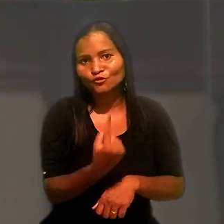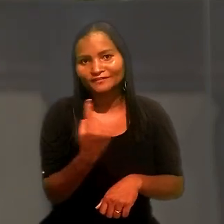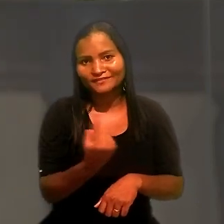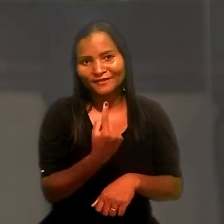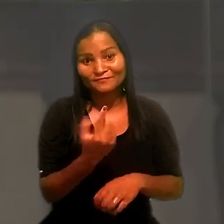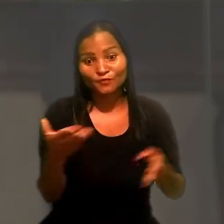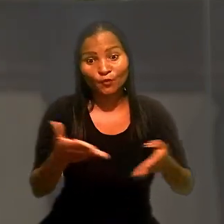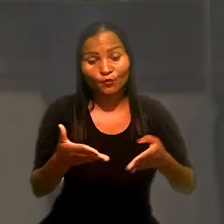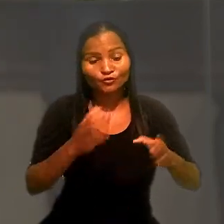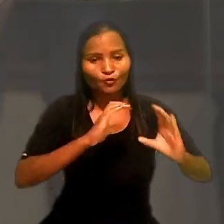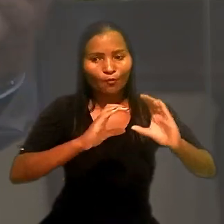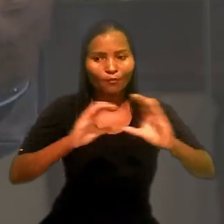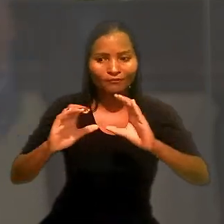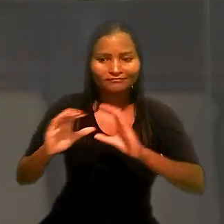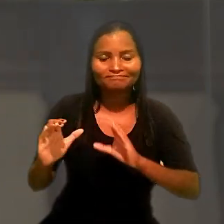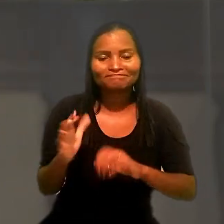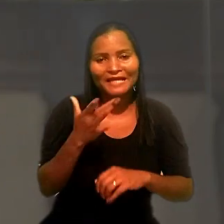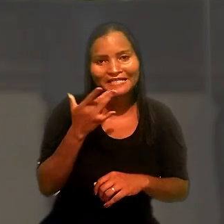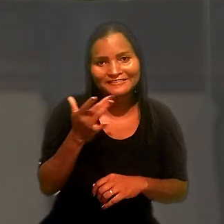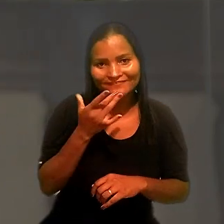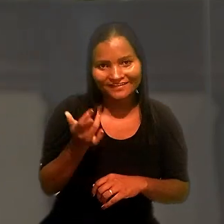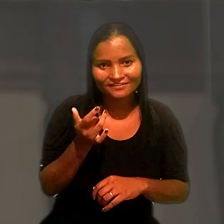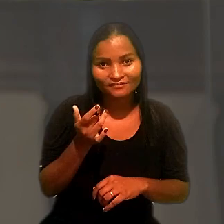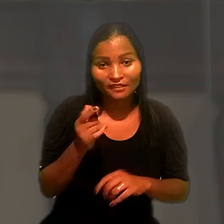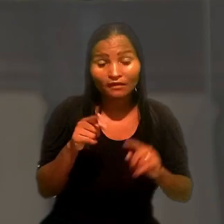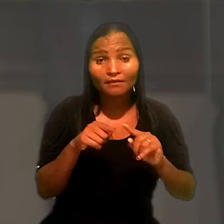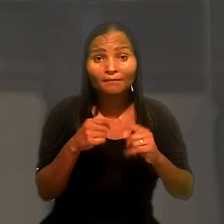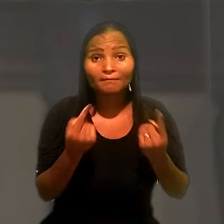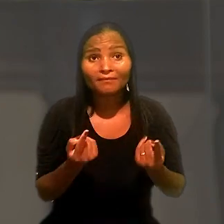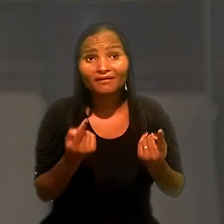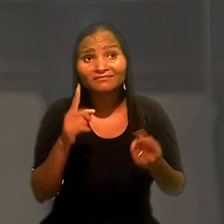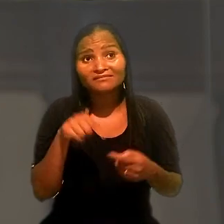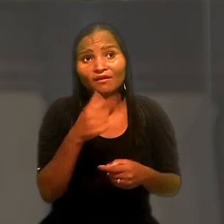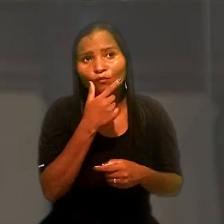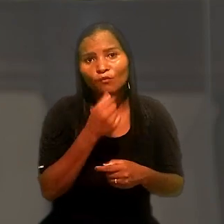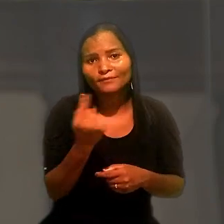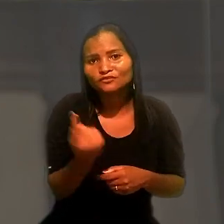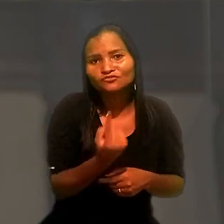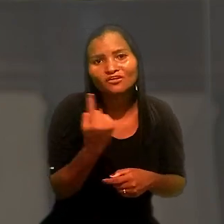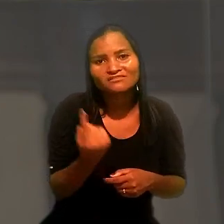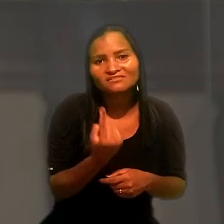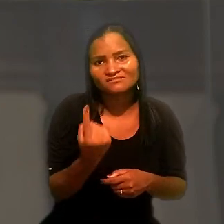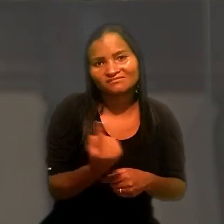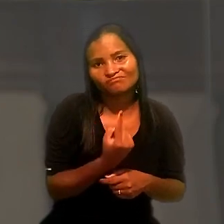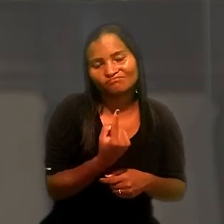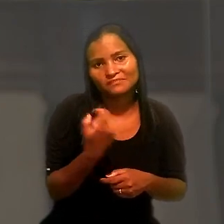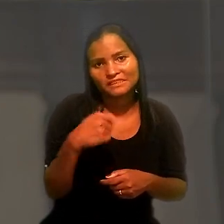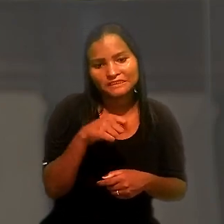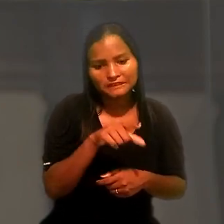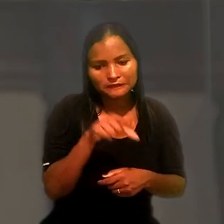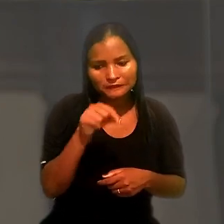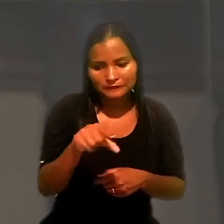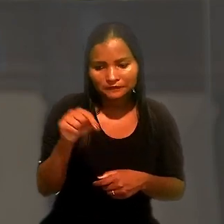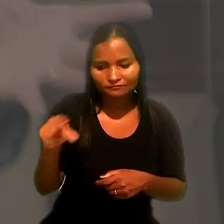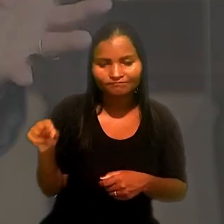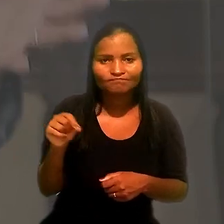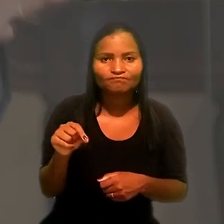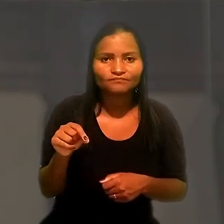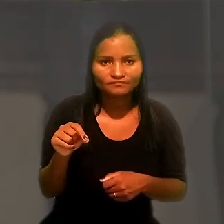substituto. Ele é um solitário. Hoje as comunicações se fazem com mais frequência. Mas ele é um homem só, para decidir